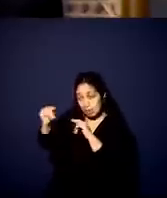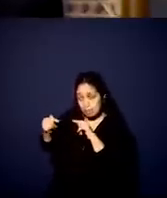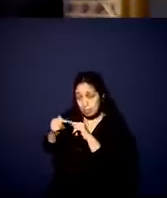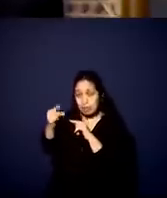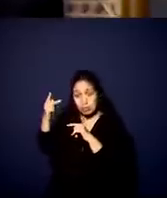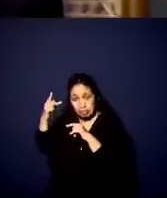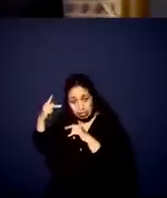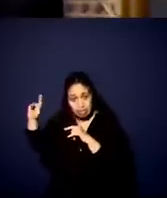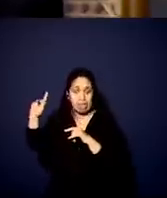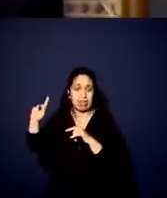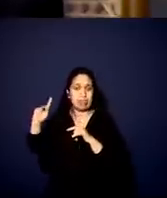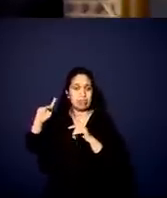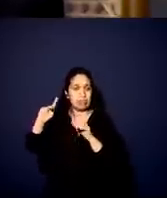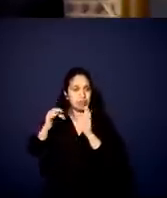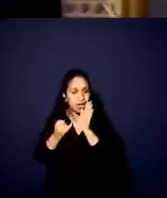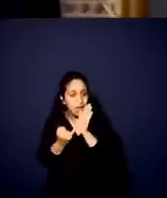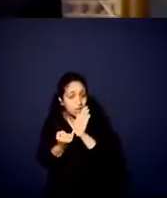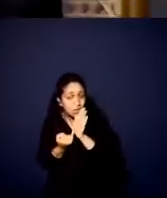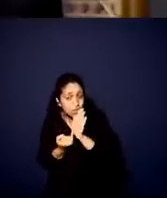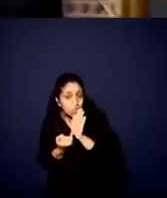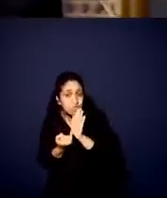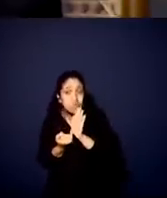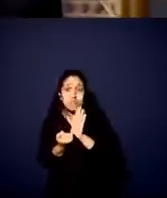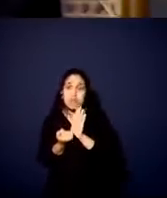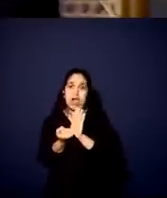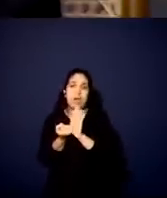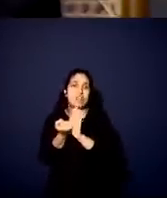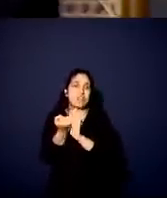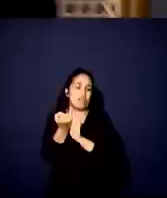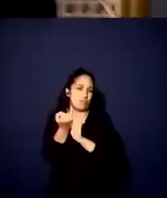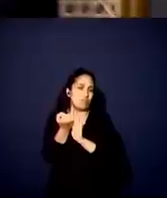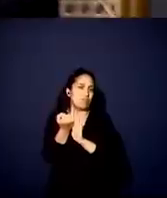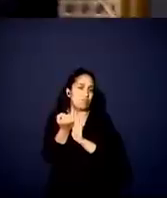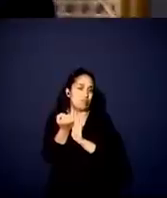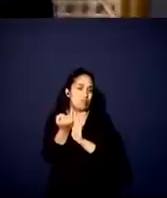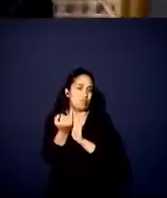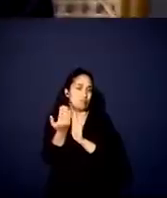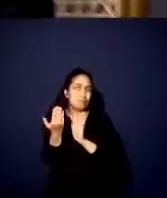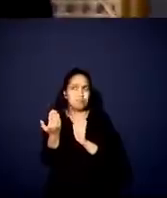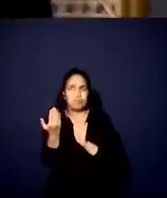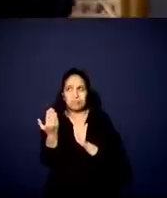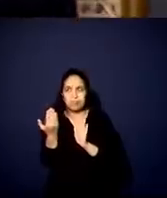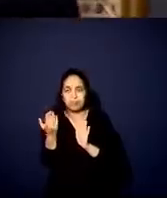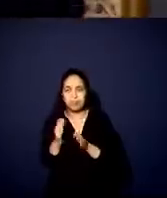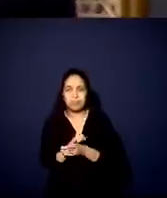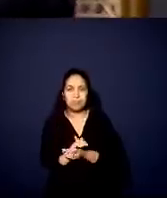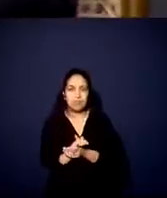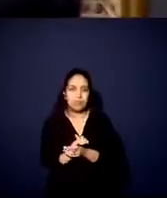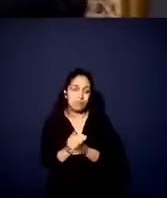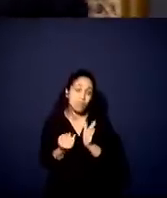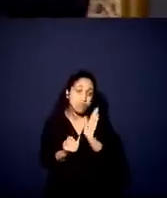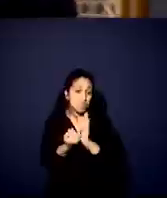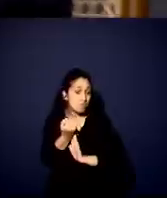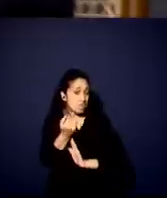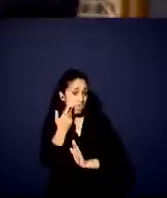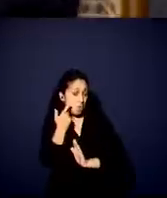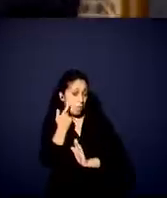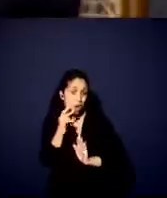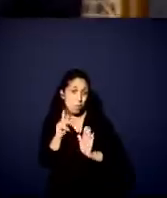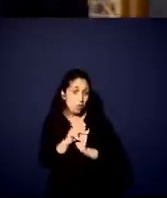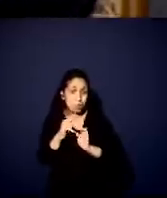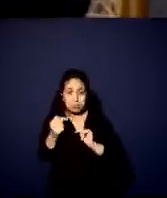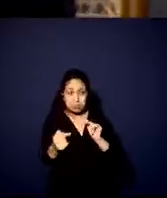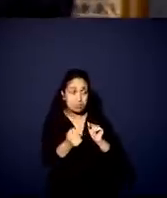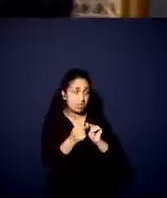que é levar a inflação para os patamares com usuais para as metas